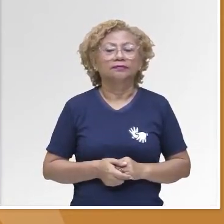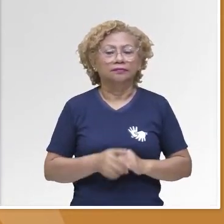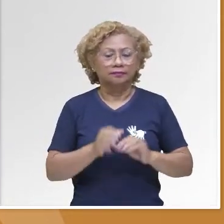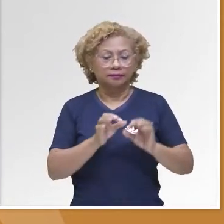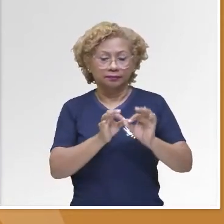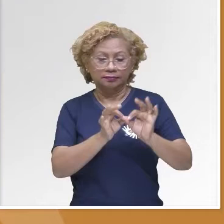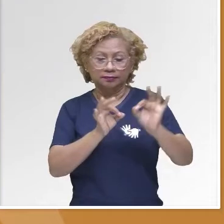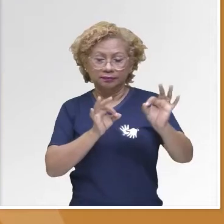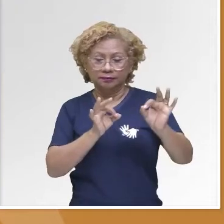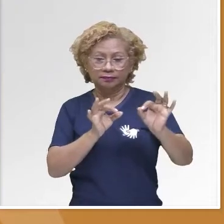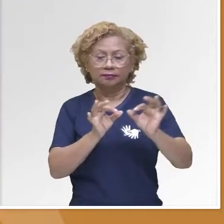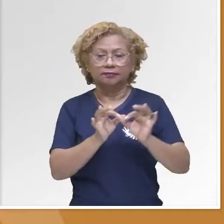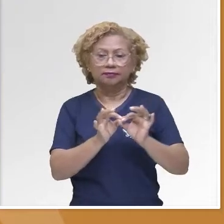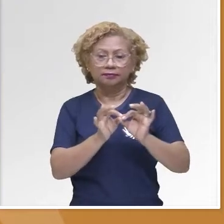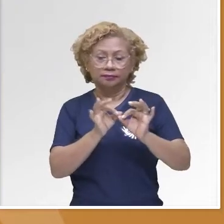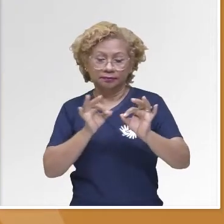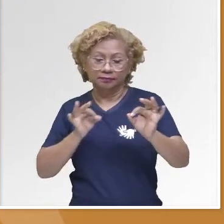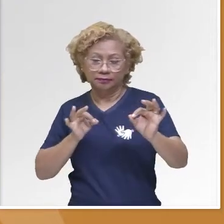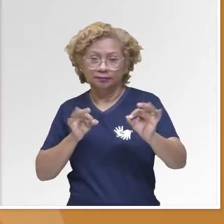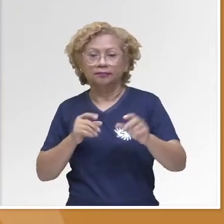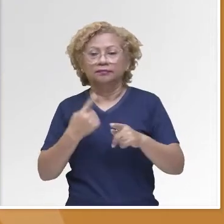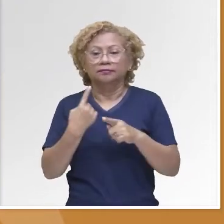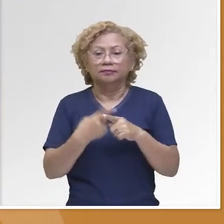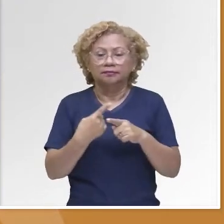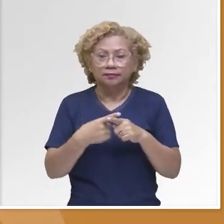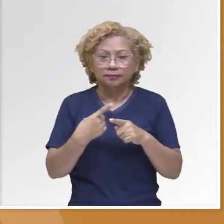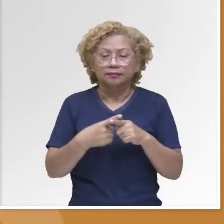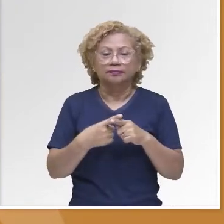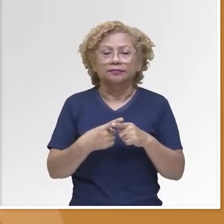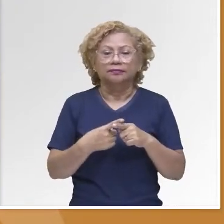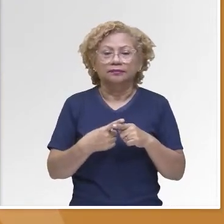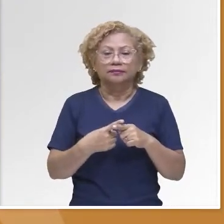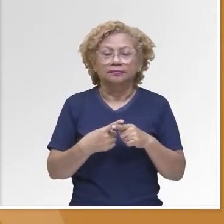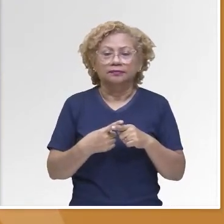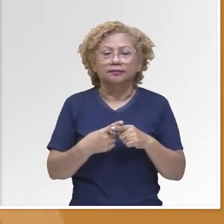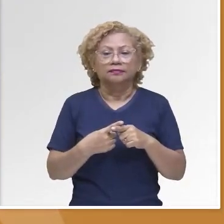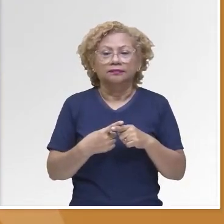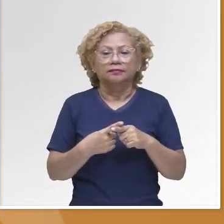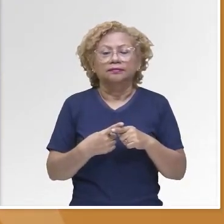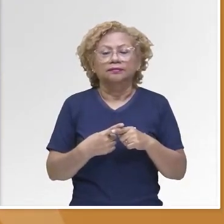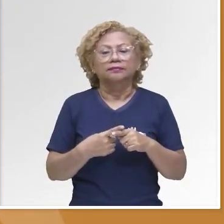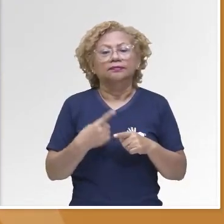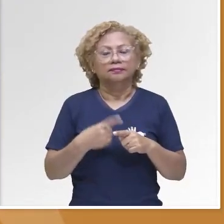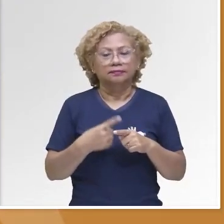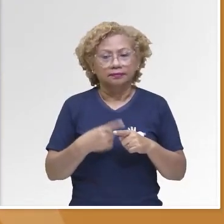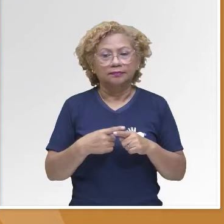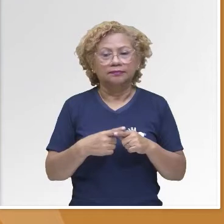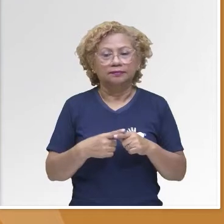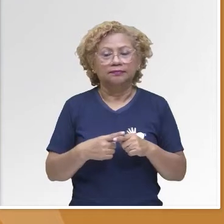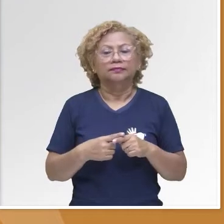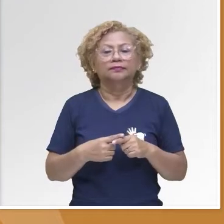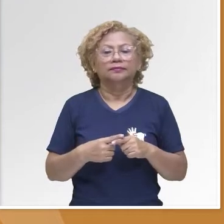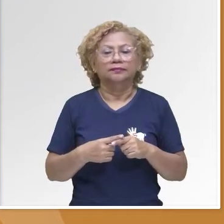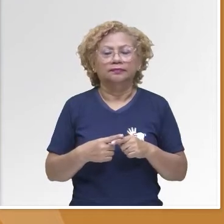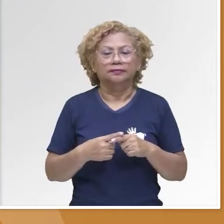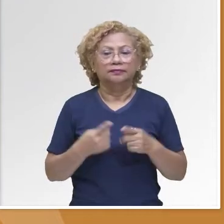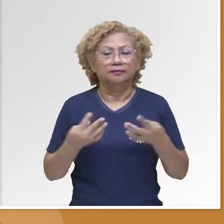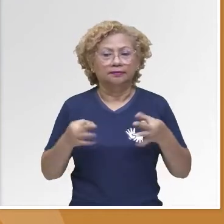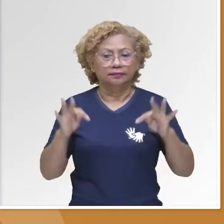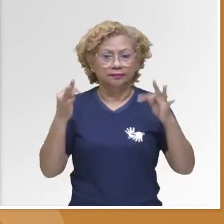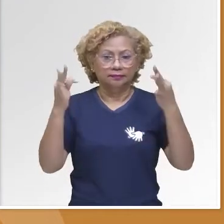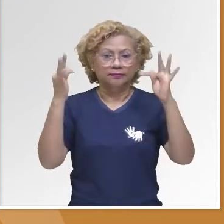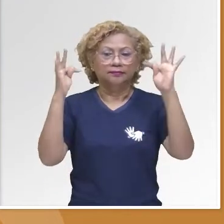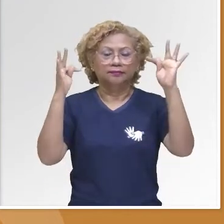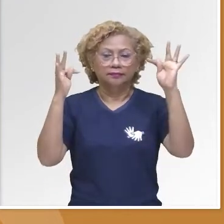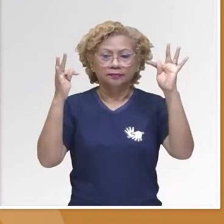distância, mas, como eu disse, por conta das modernas tecnologias, elas são facilmente superadas, tá?